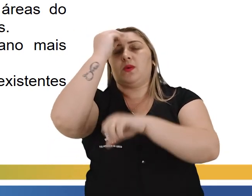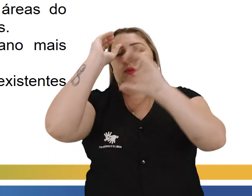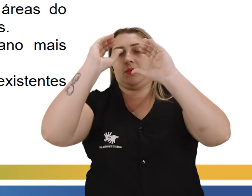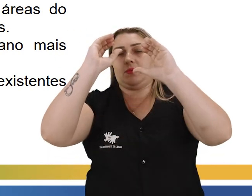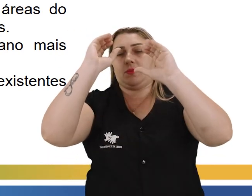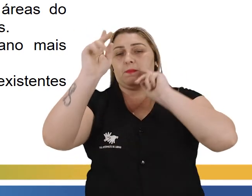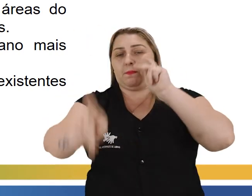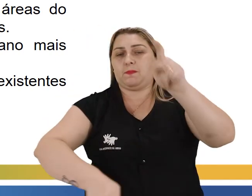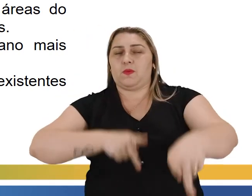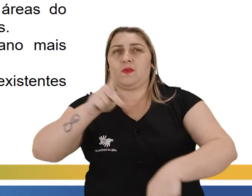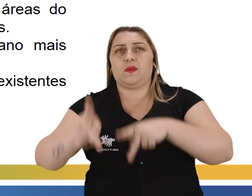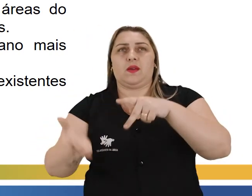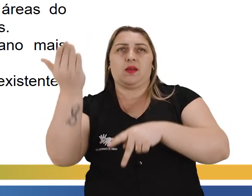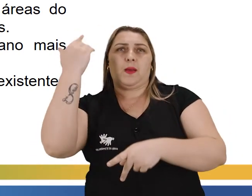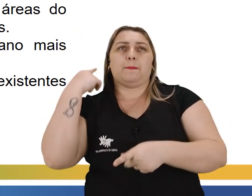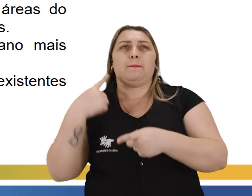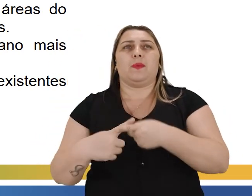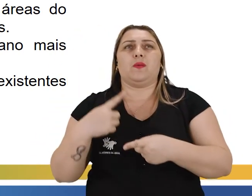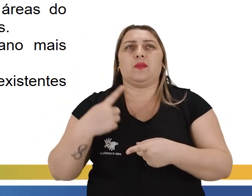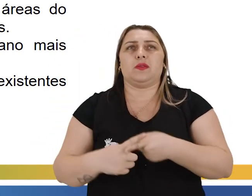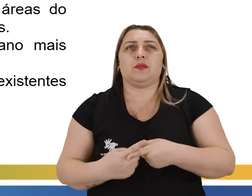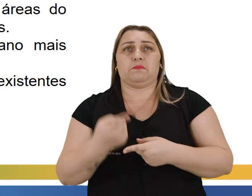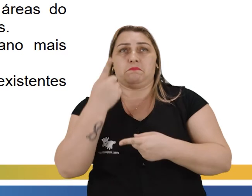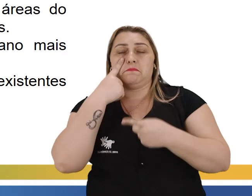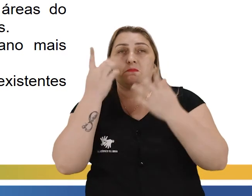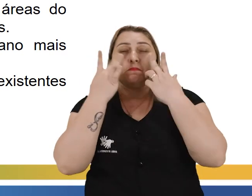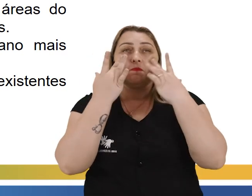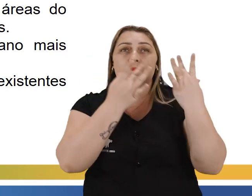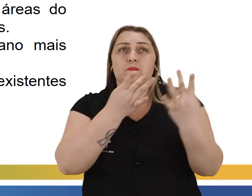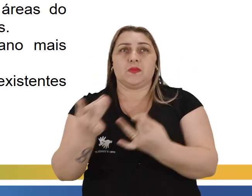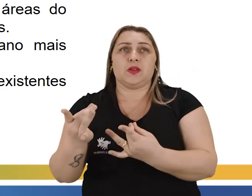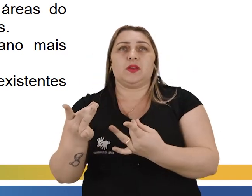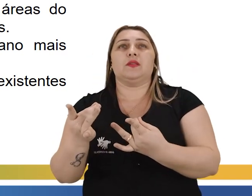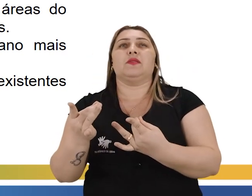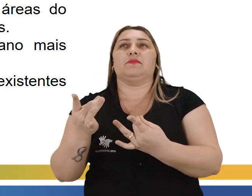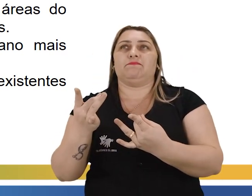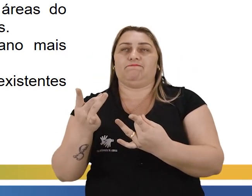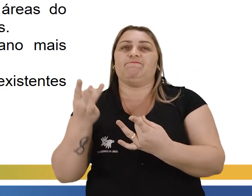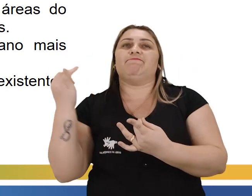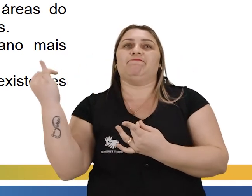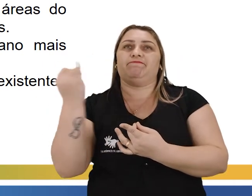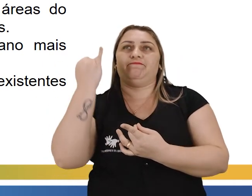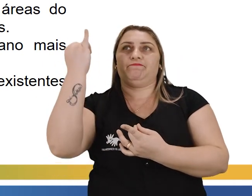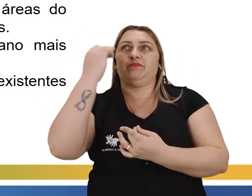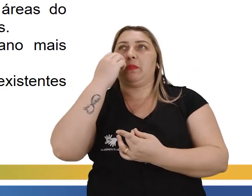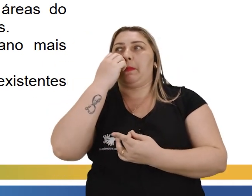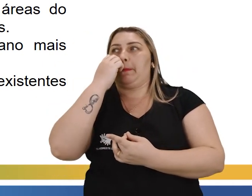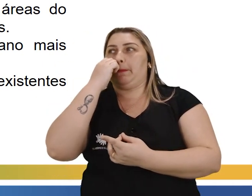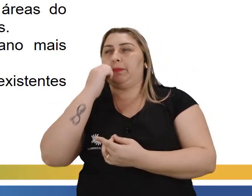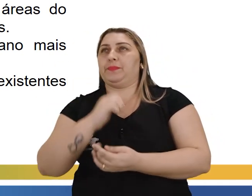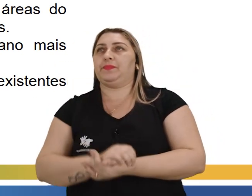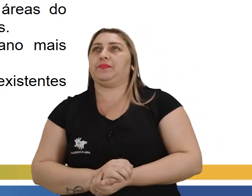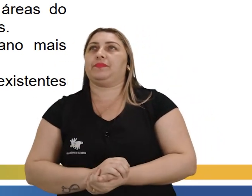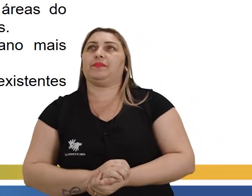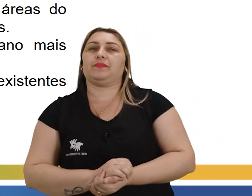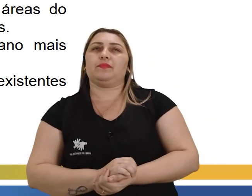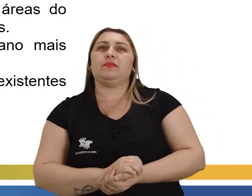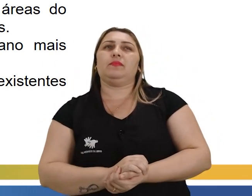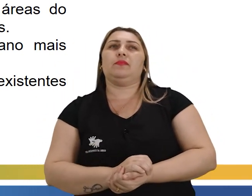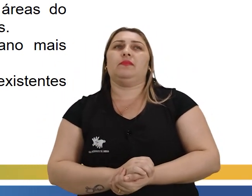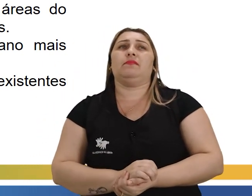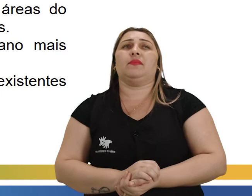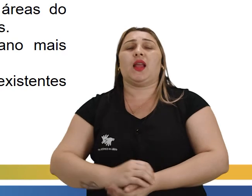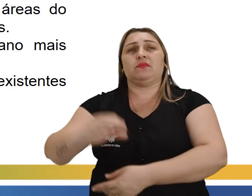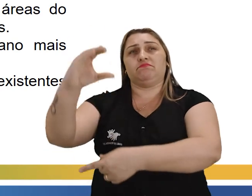civilizações antigas. Por quê? Olha, prestar atenção no enunciado é fundamental, né? Então,